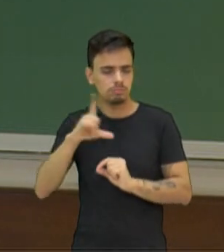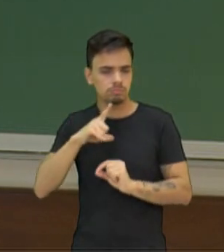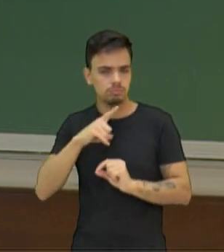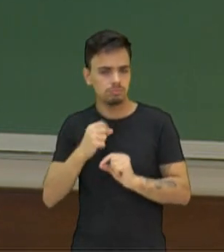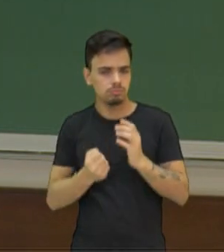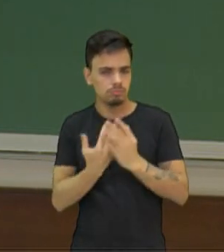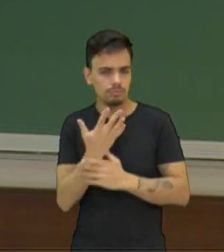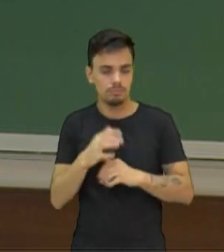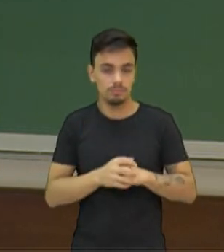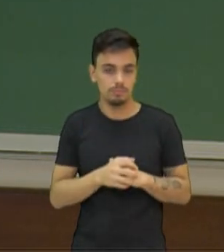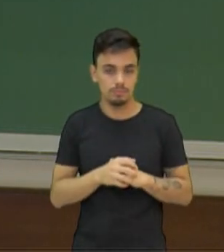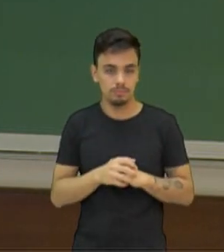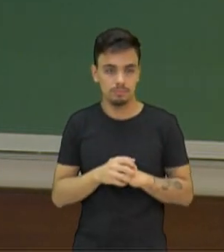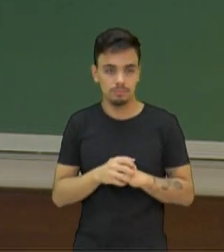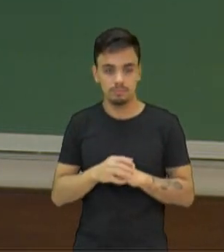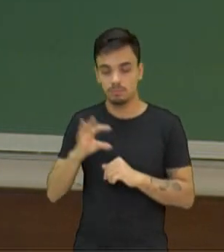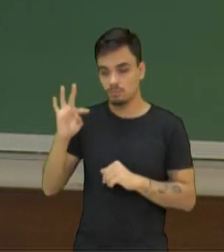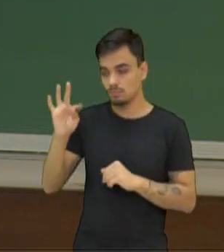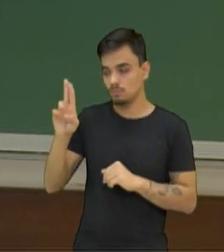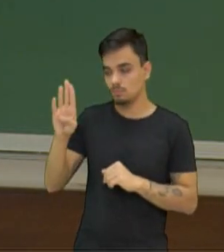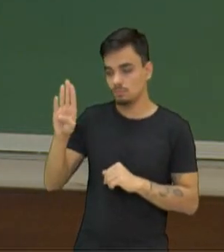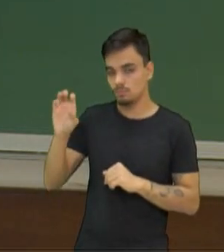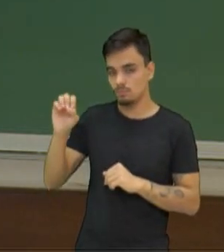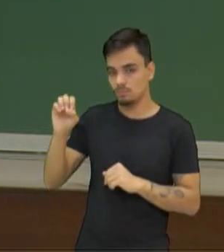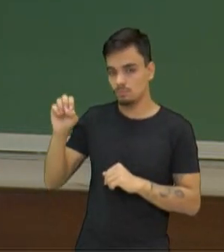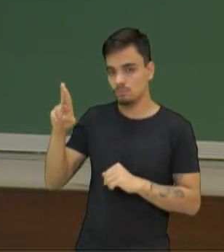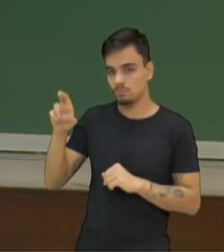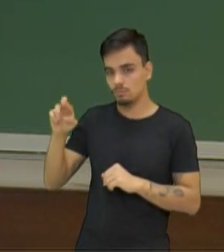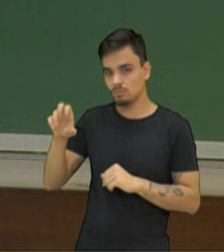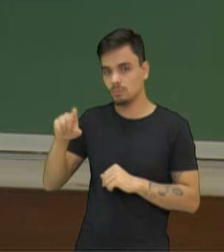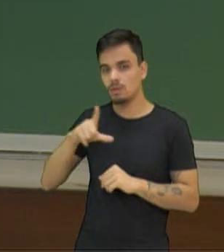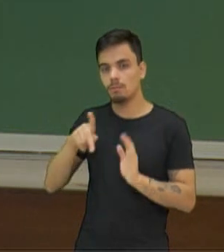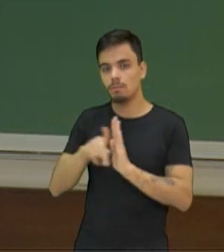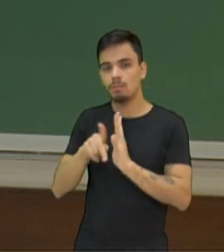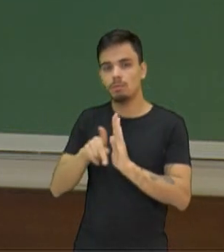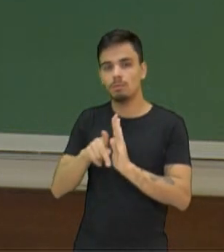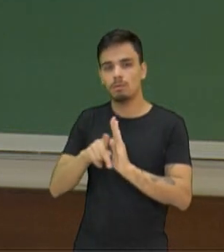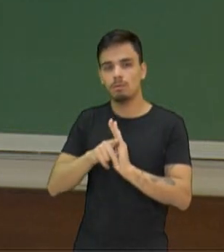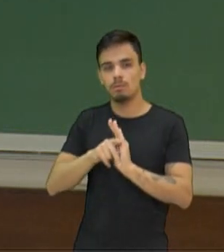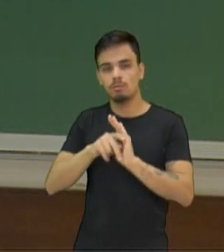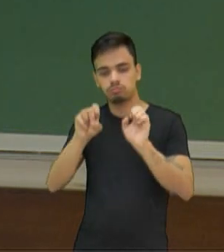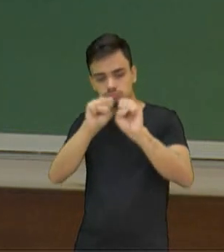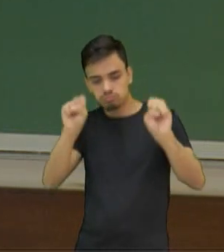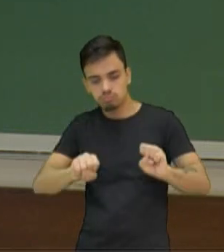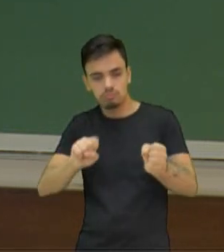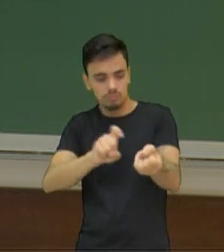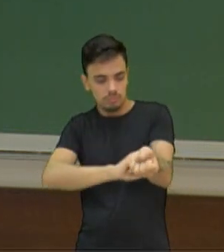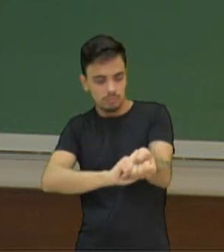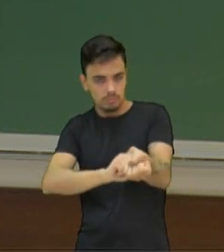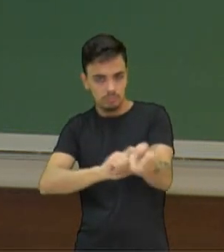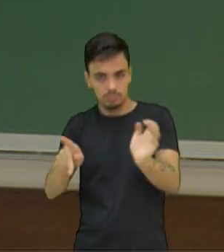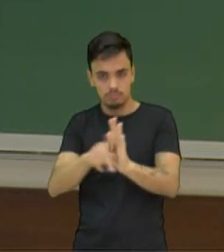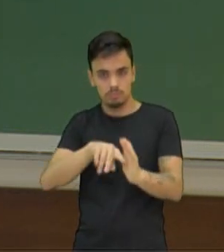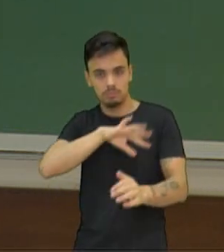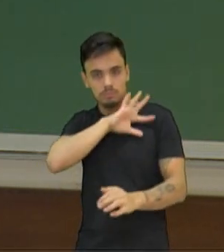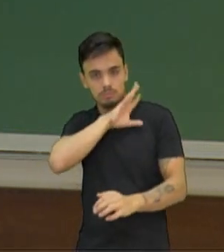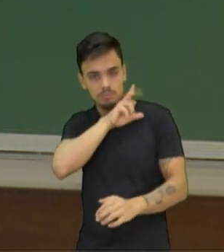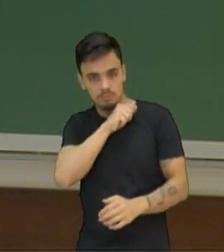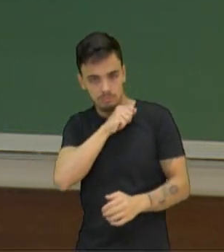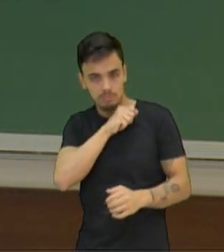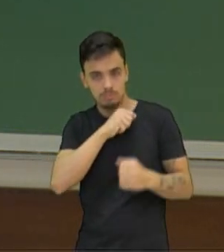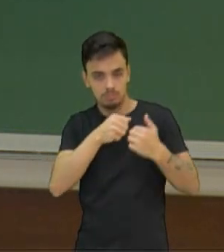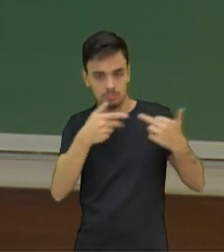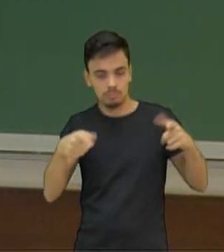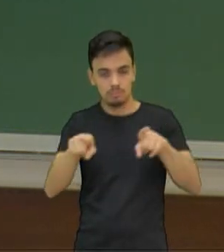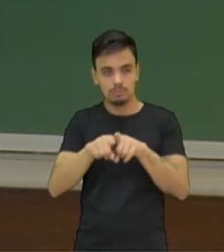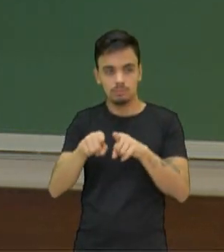gerar? Tubo neural, ele vai ser responsável por formar o sistema nervoso desse animal. A notocorda, que já está um pouquinho mais embaixo, vai ser